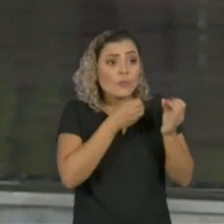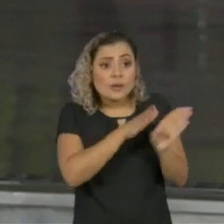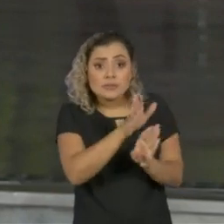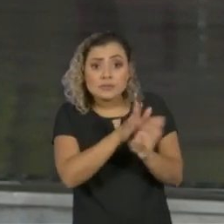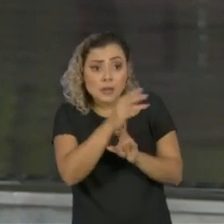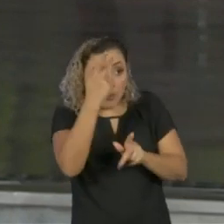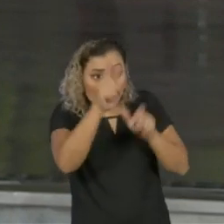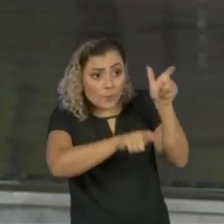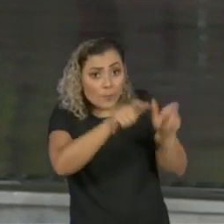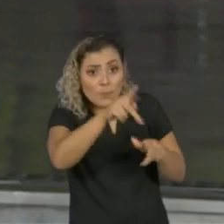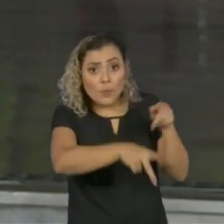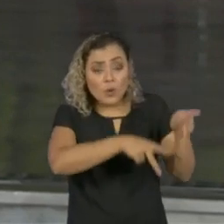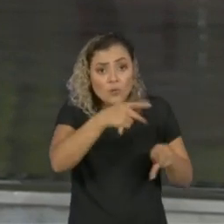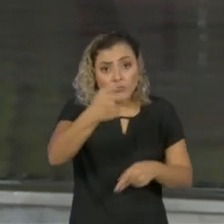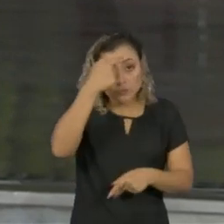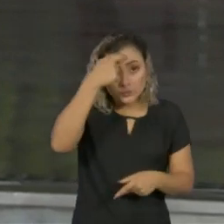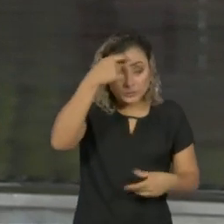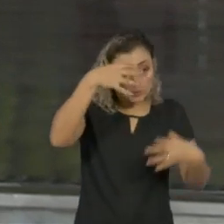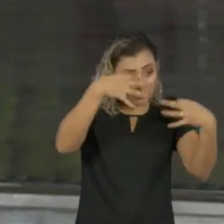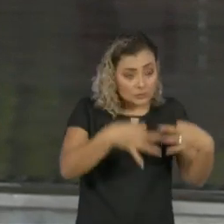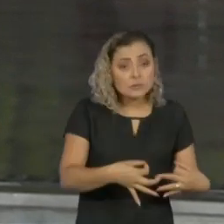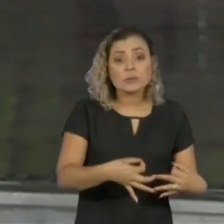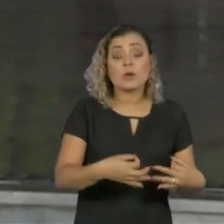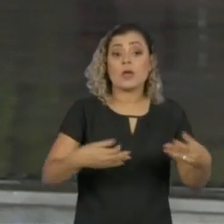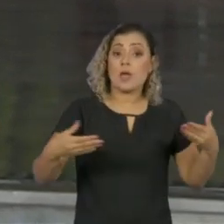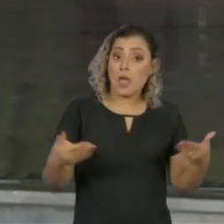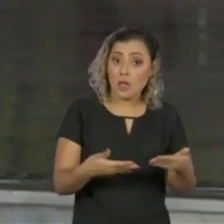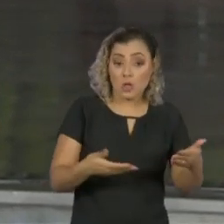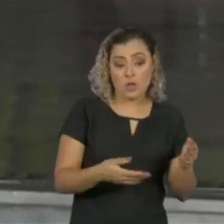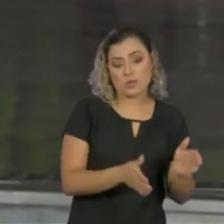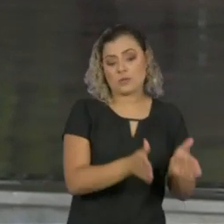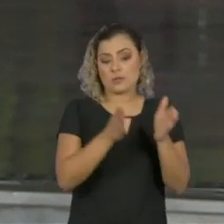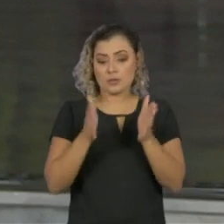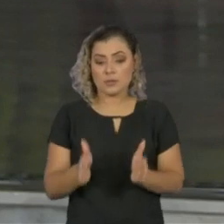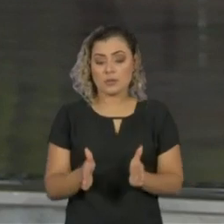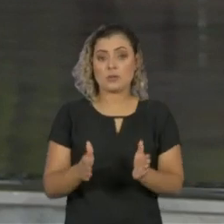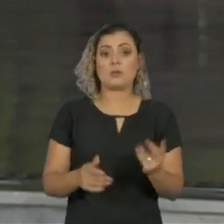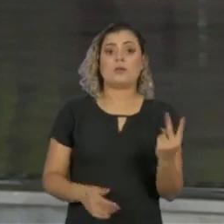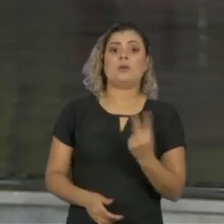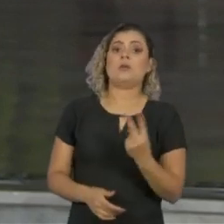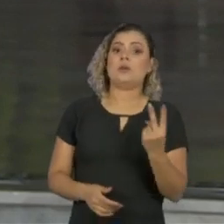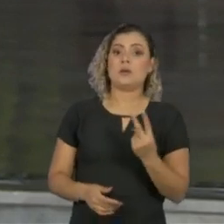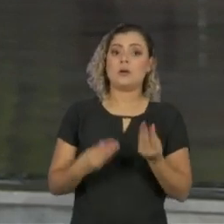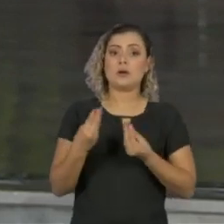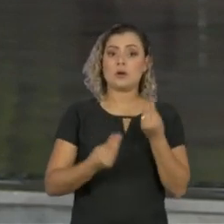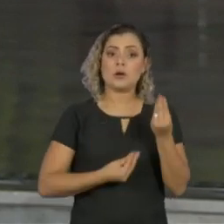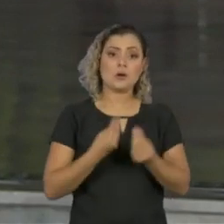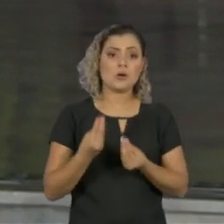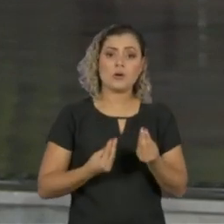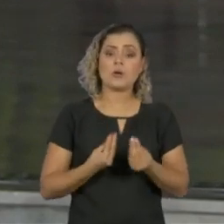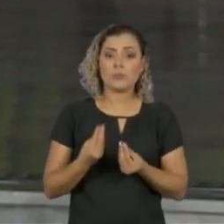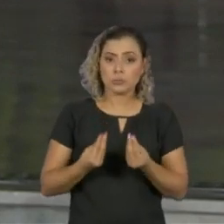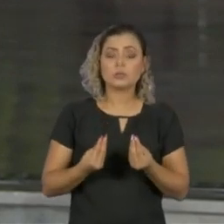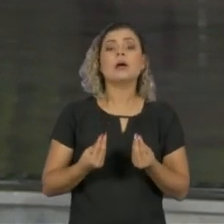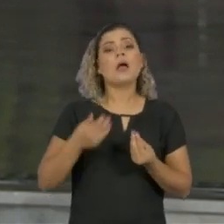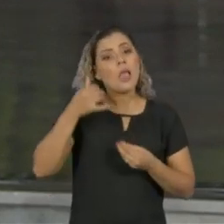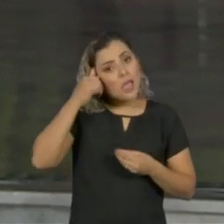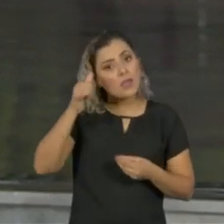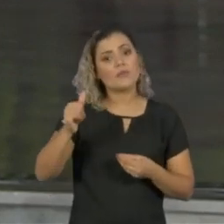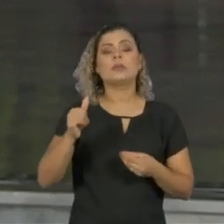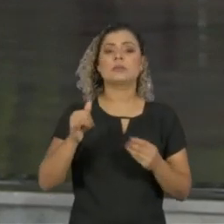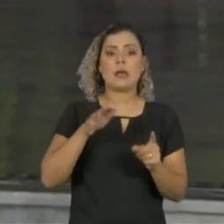pessoas, conscientização. Estamos agora na etapa da restrição de circulação, de evitar